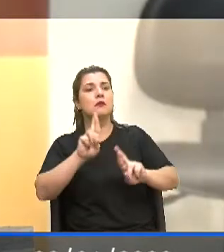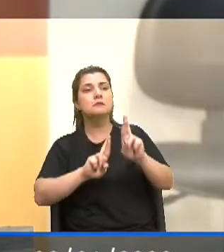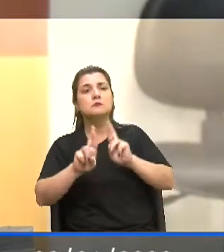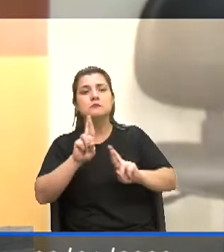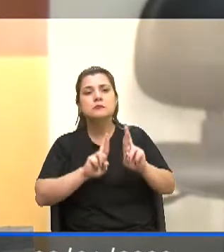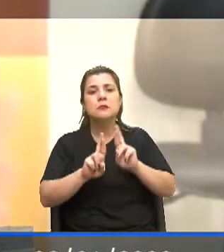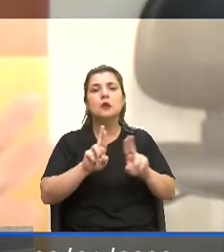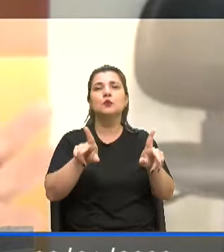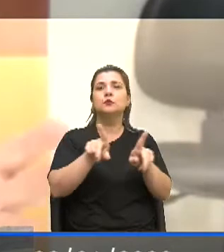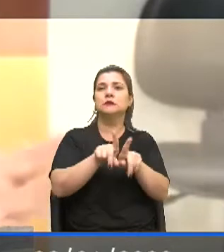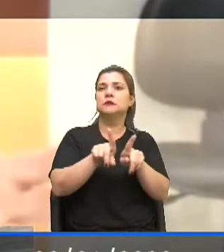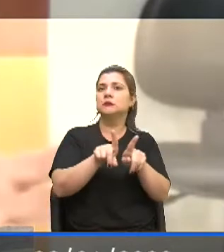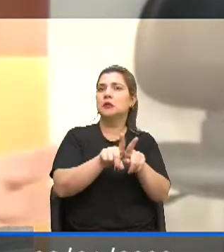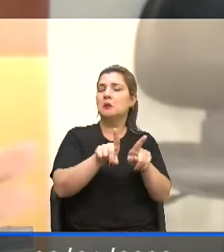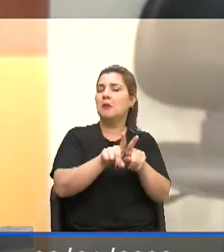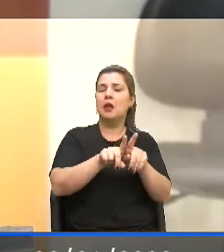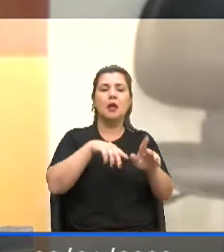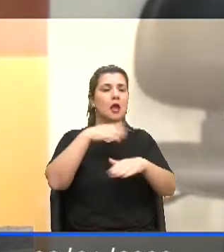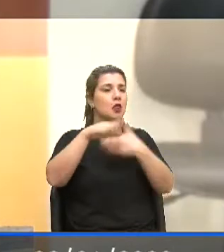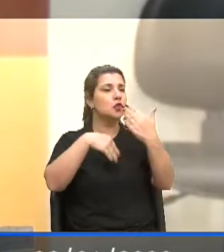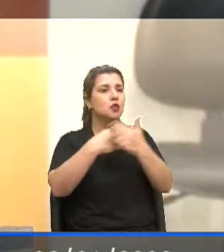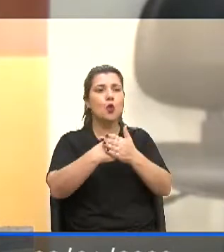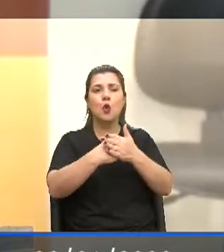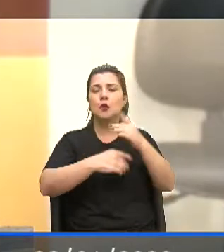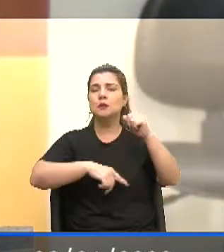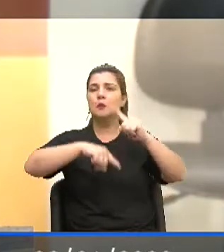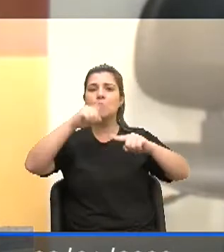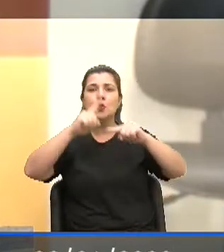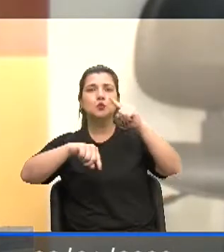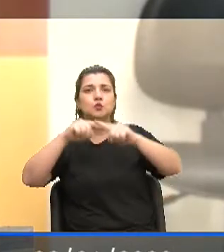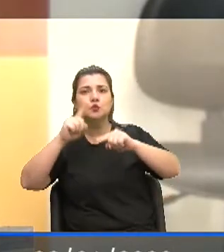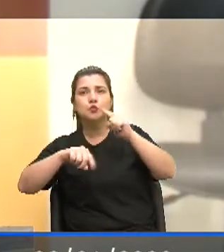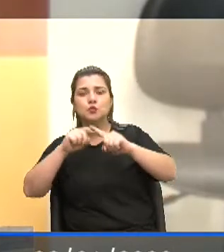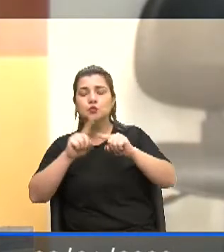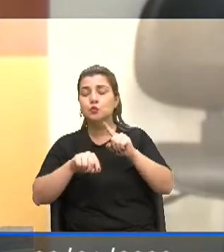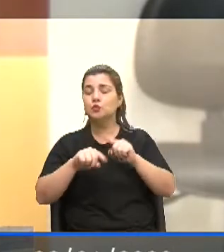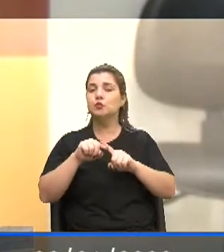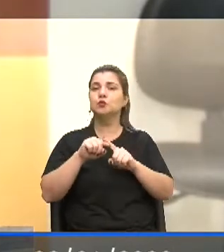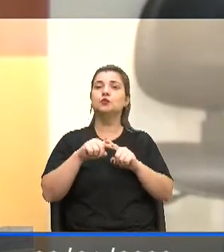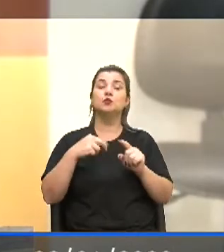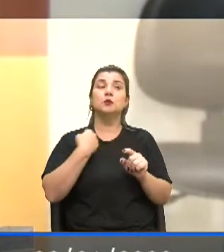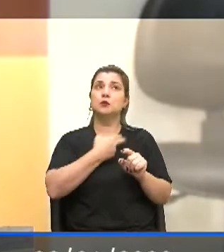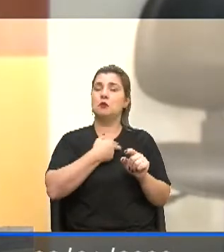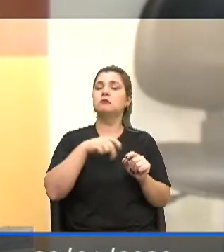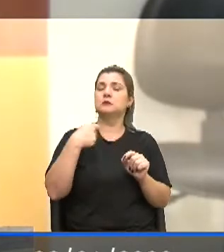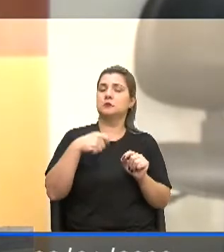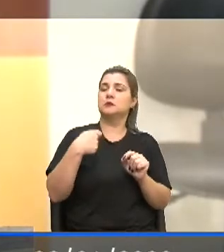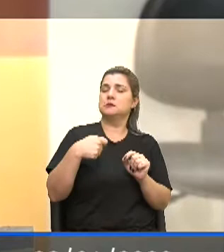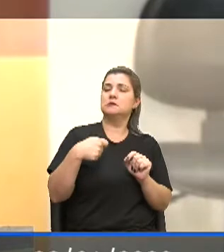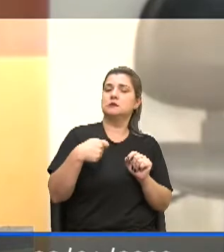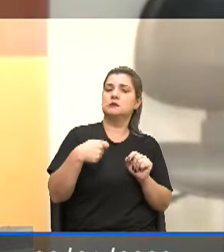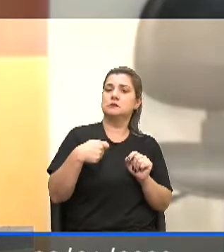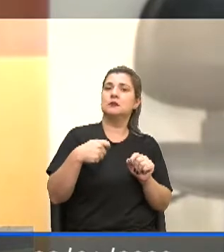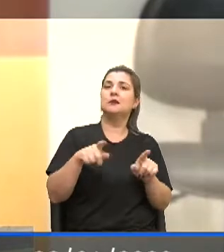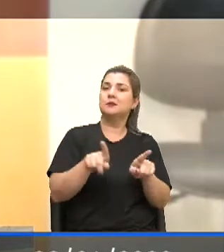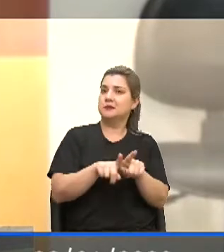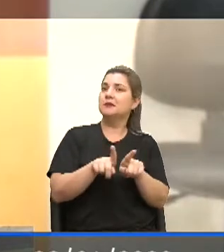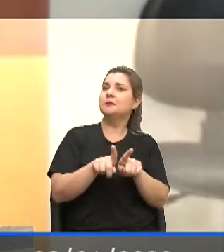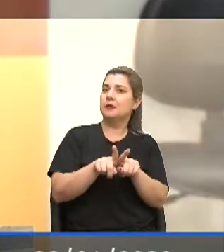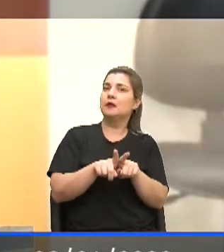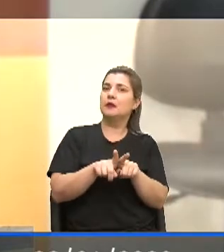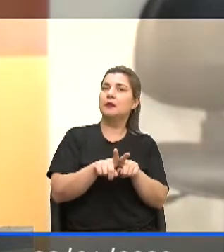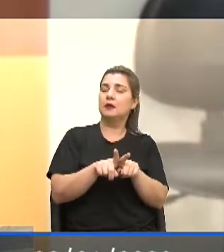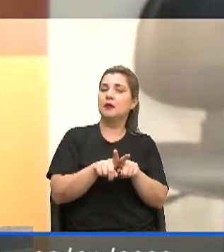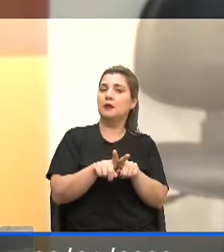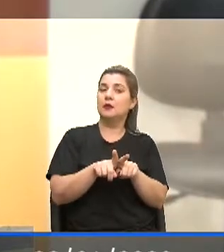a toda a cadeia produtiva, porque o que nós temos que aqui, acima de tudo, e certamente é isso que